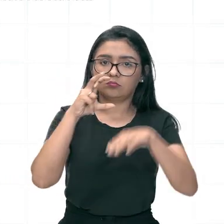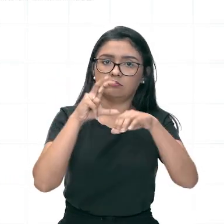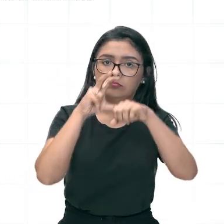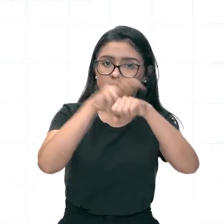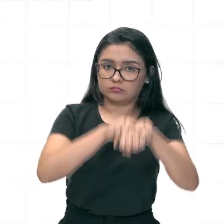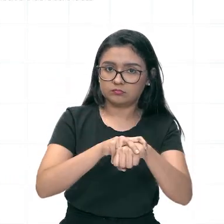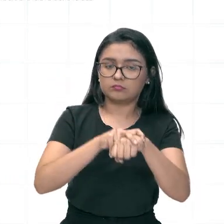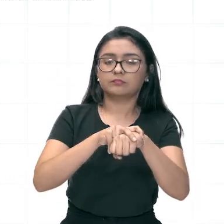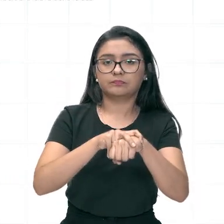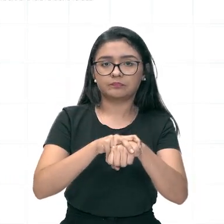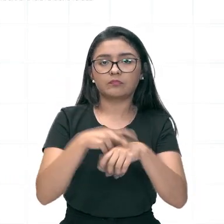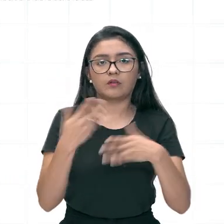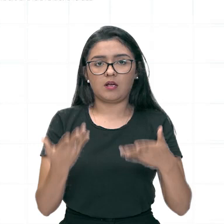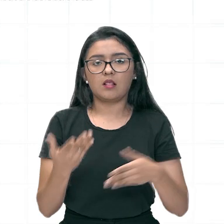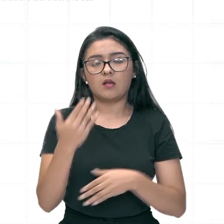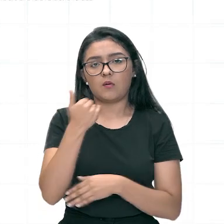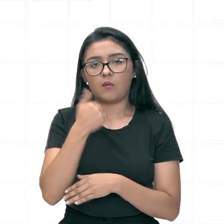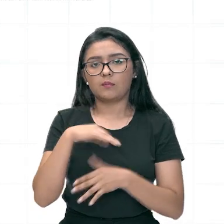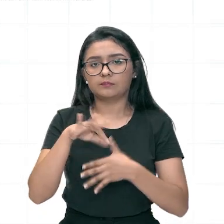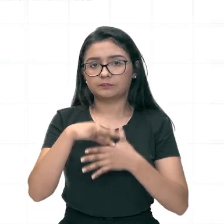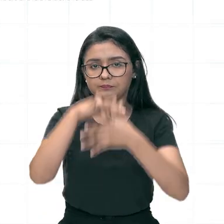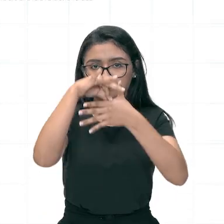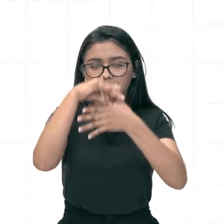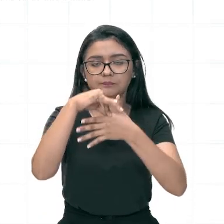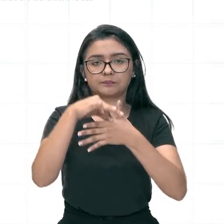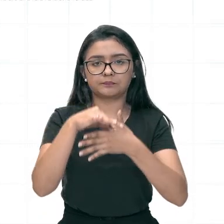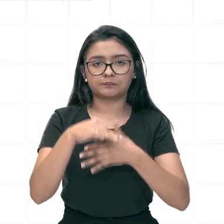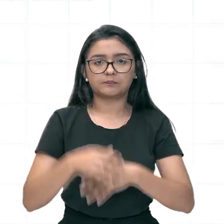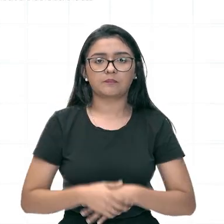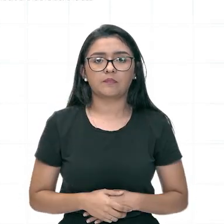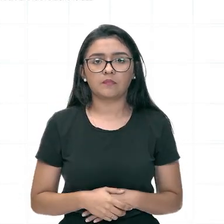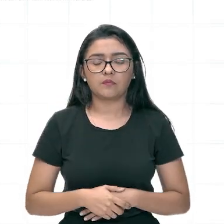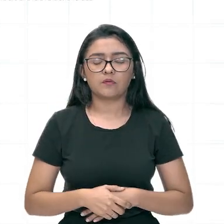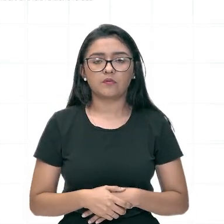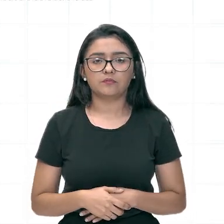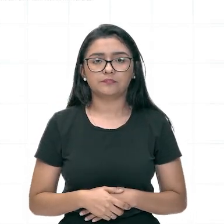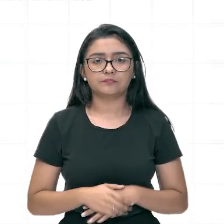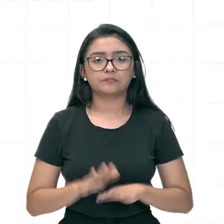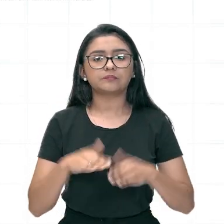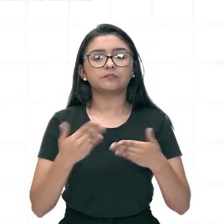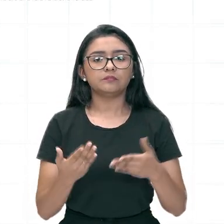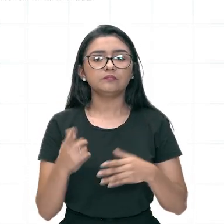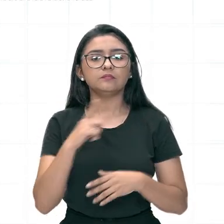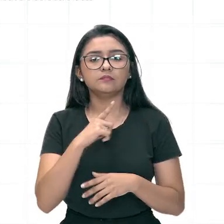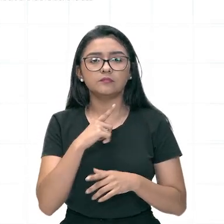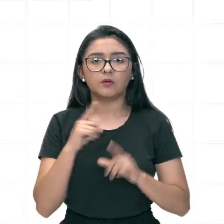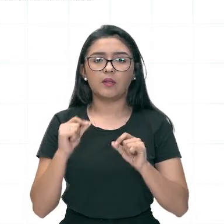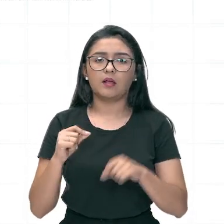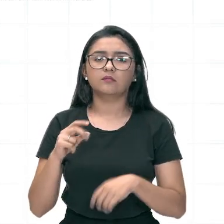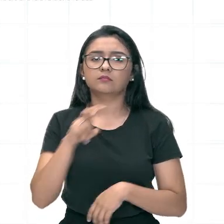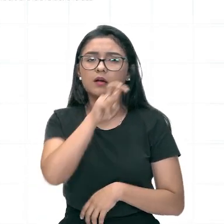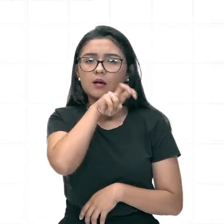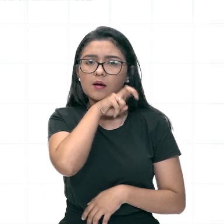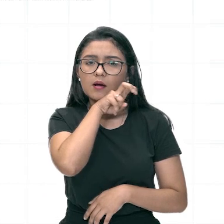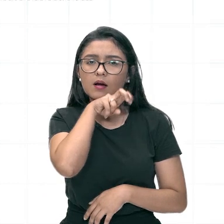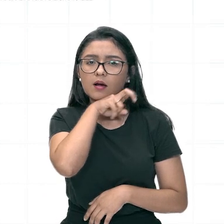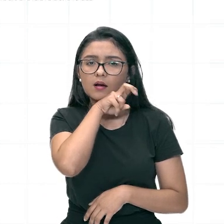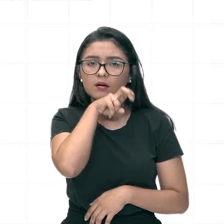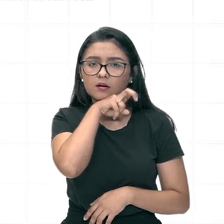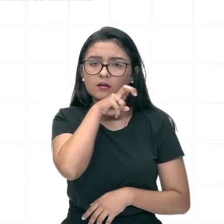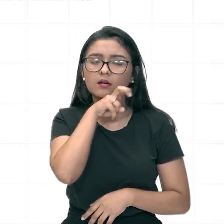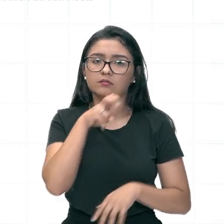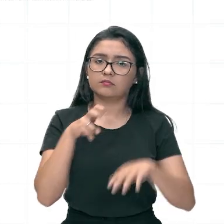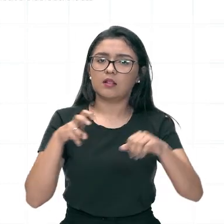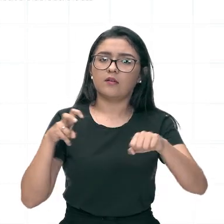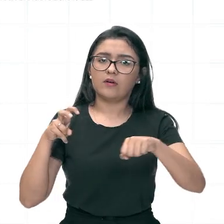como nós sabemos, a cobra ela vai se alimentar nessa forma, desse modo. Ela vai atrair ali a sua presa, né? Ela pode dar